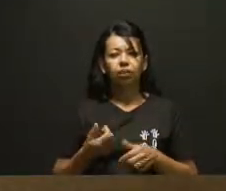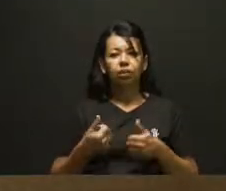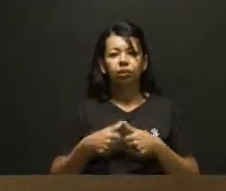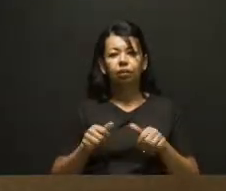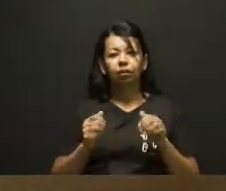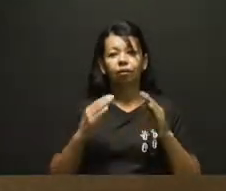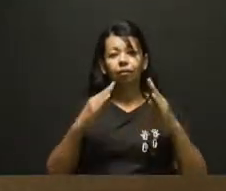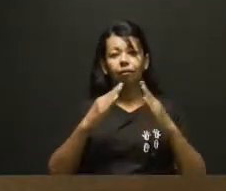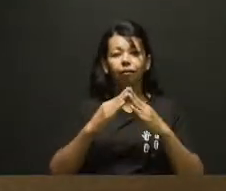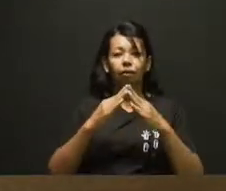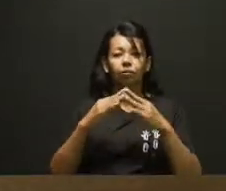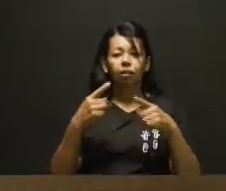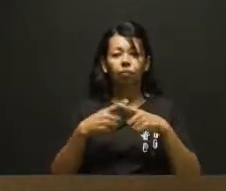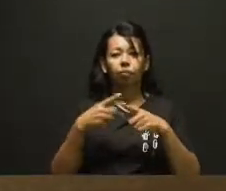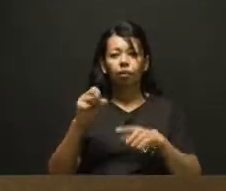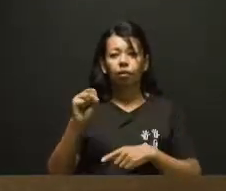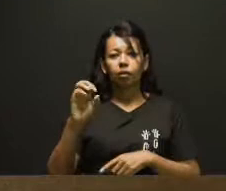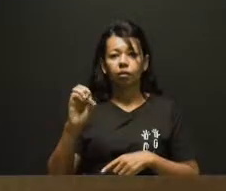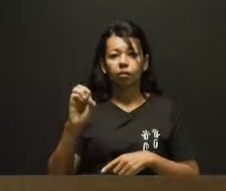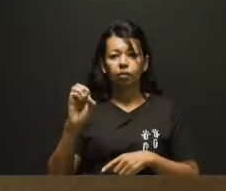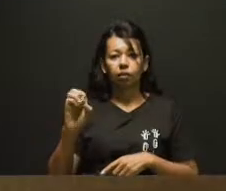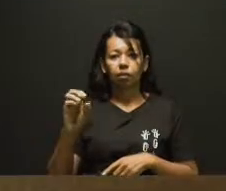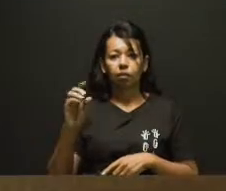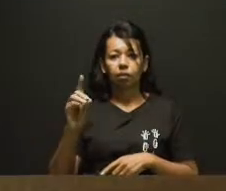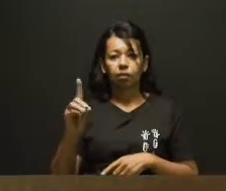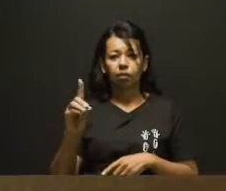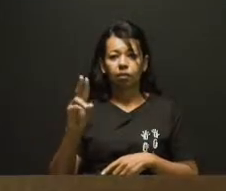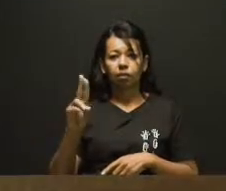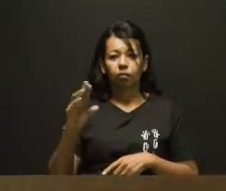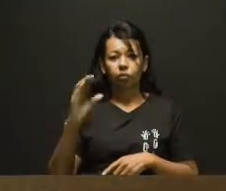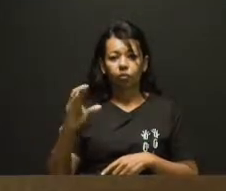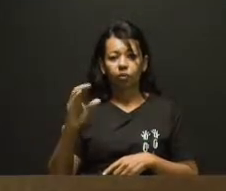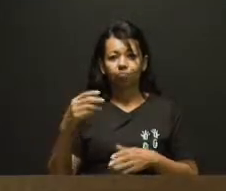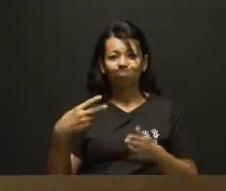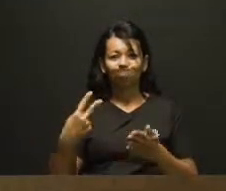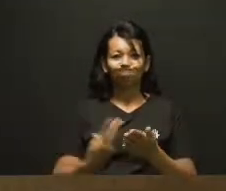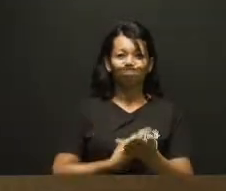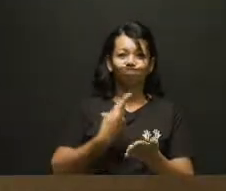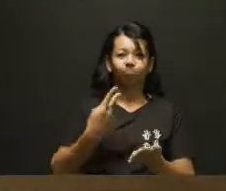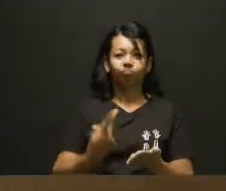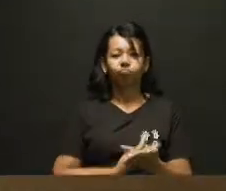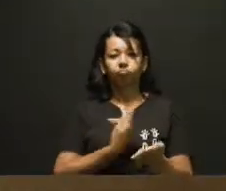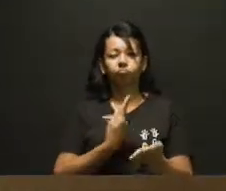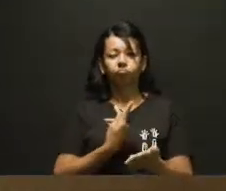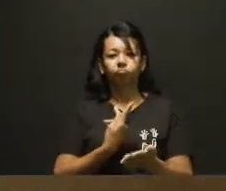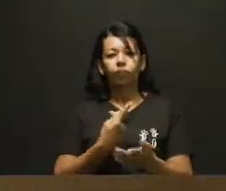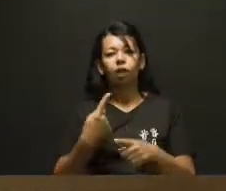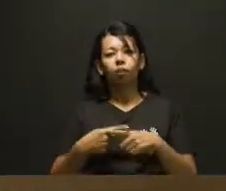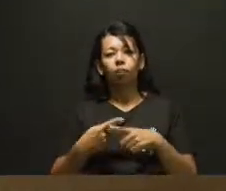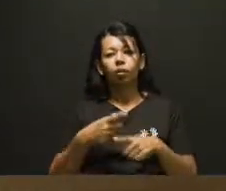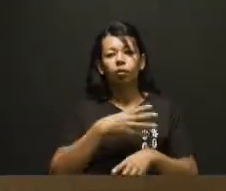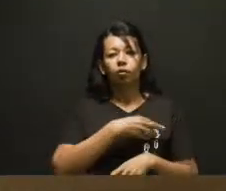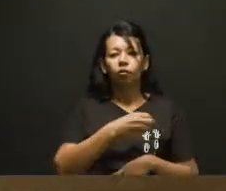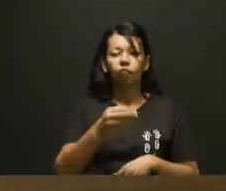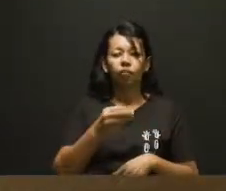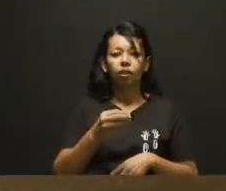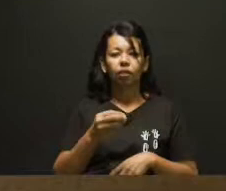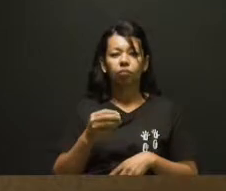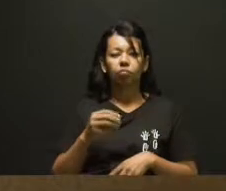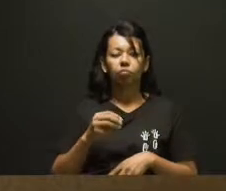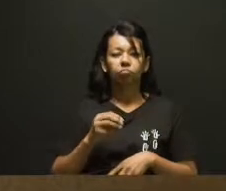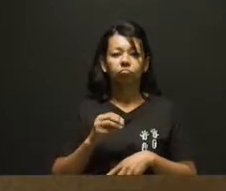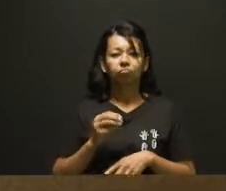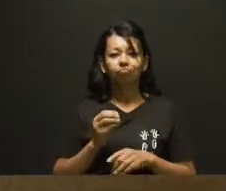a seduc é falha falha assim porque meu filho não deixa de ser deficiente de um ano para o